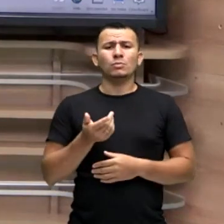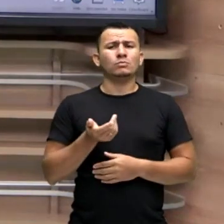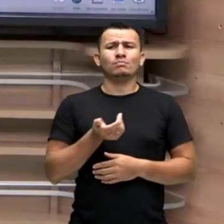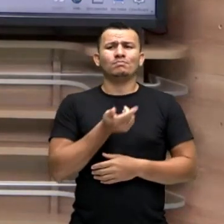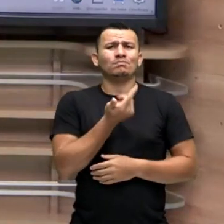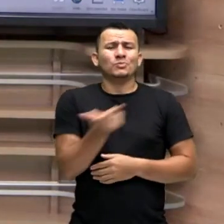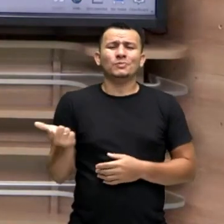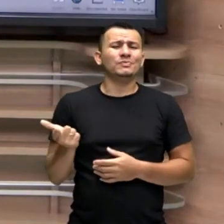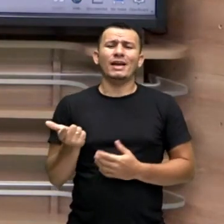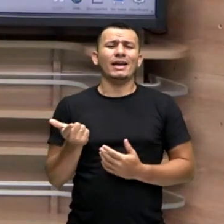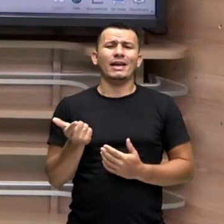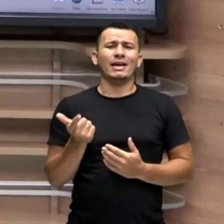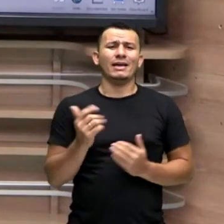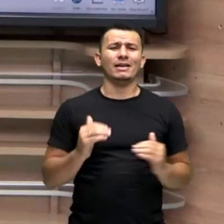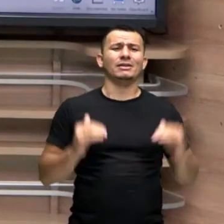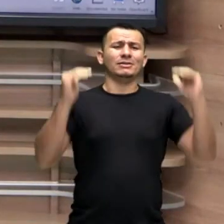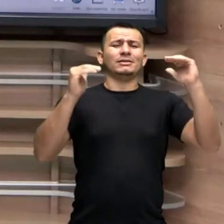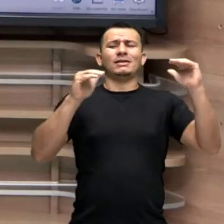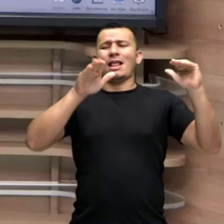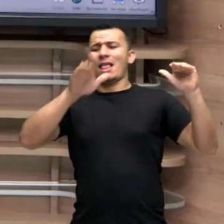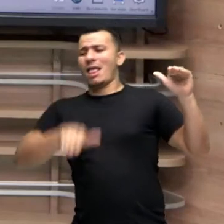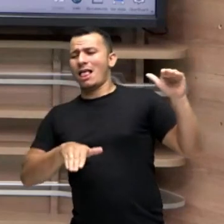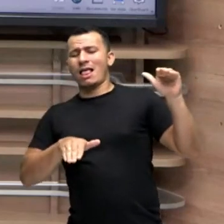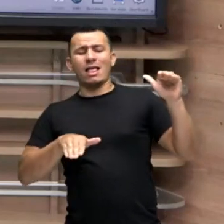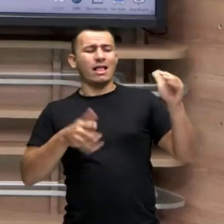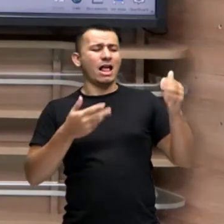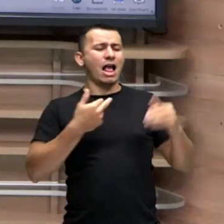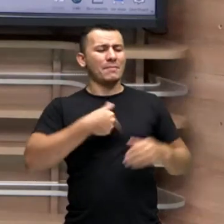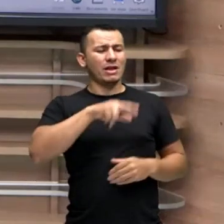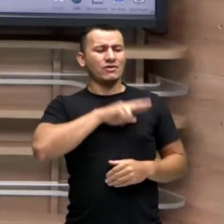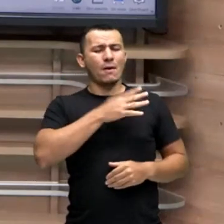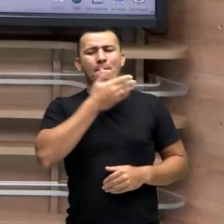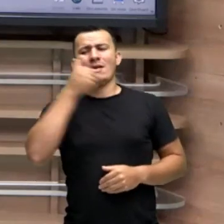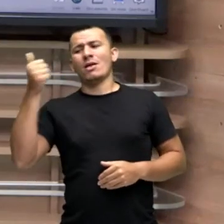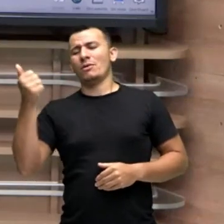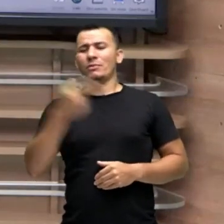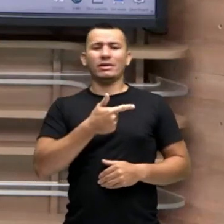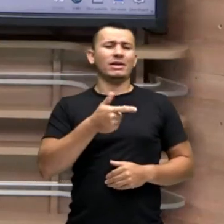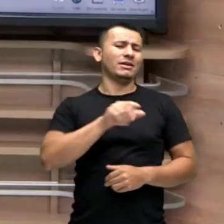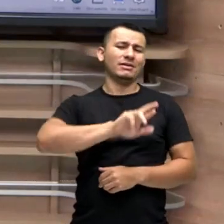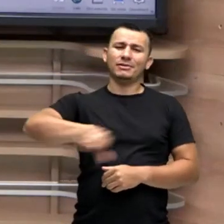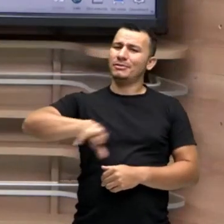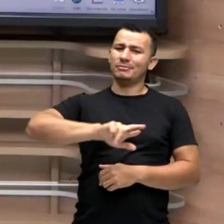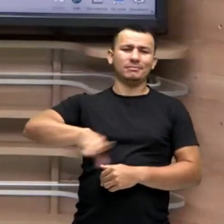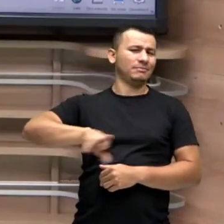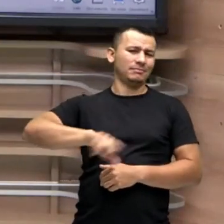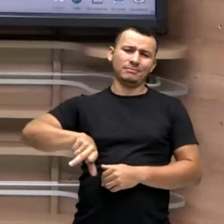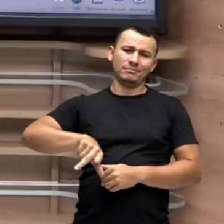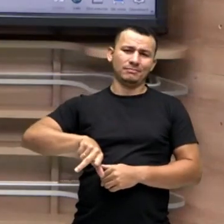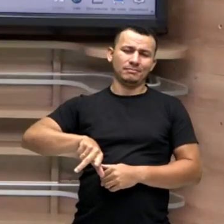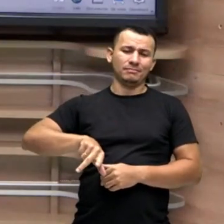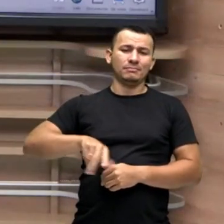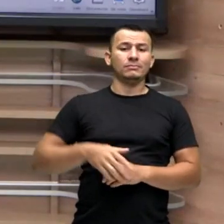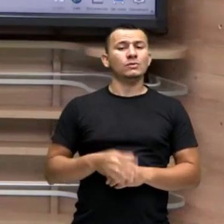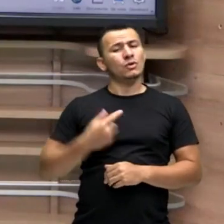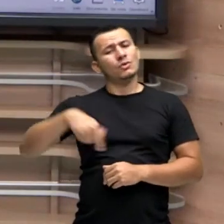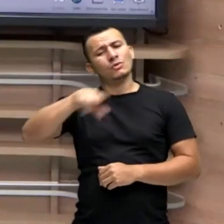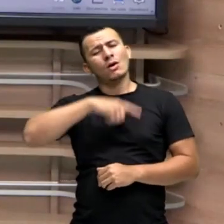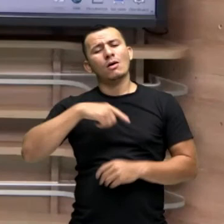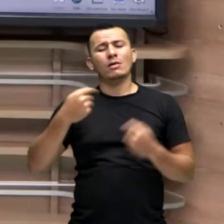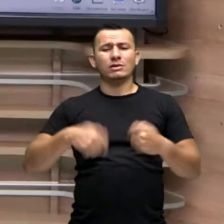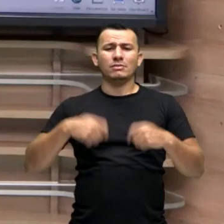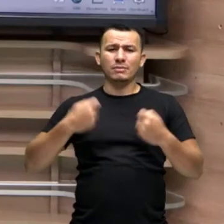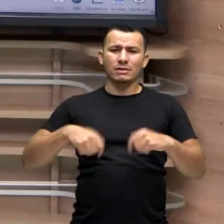superioridades de religião não no fundo no fundo Todos nós temos que exercitar aquilo que